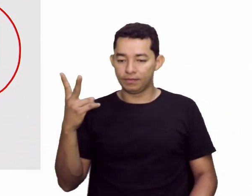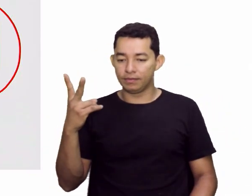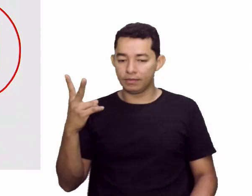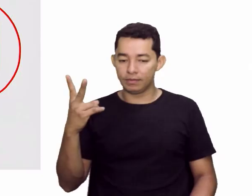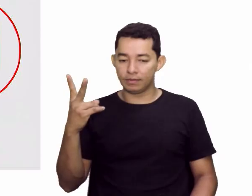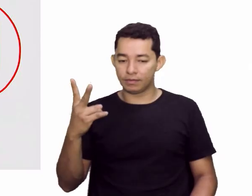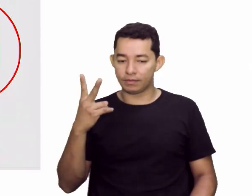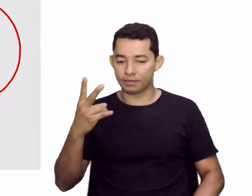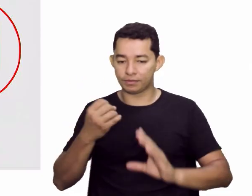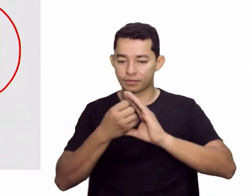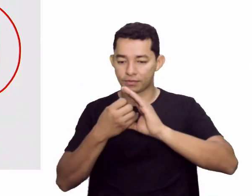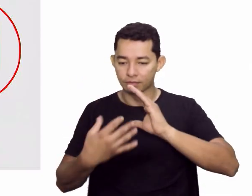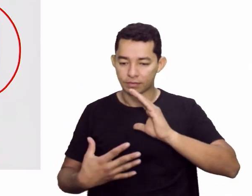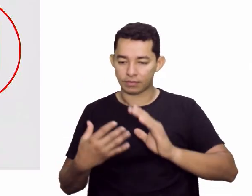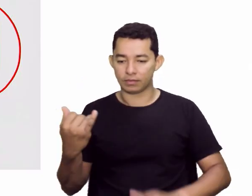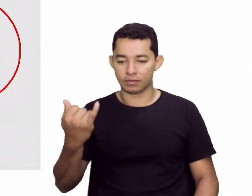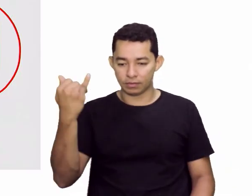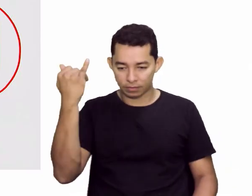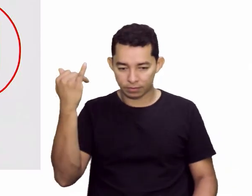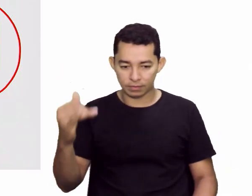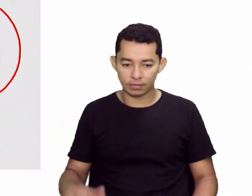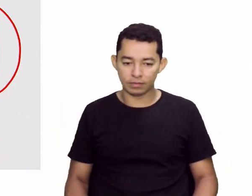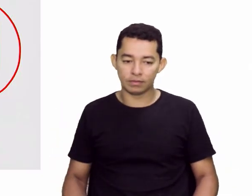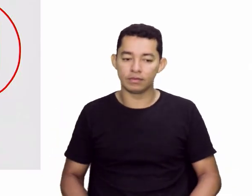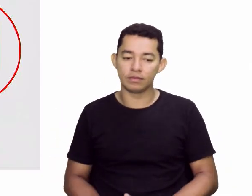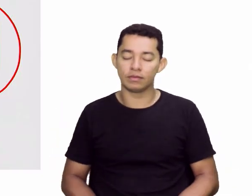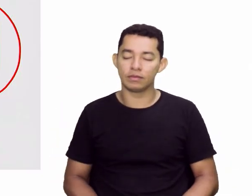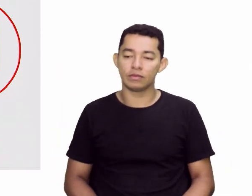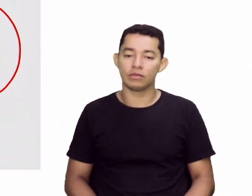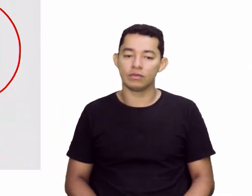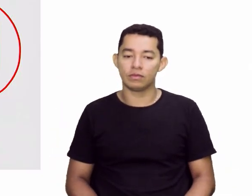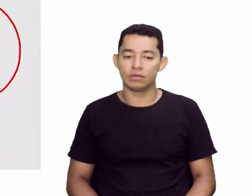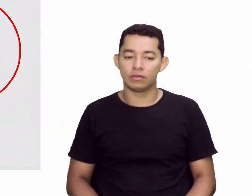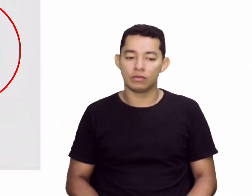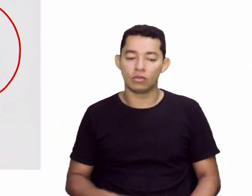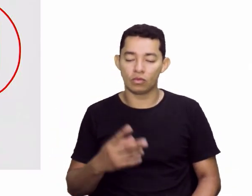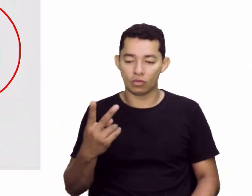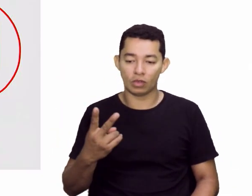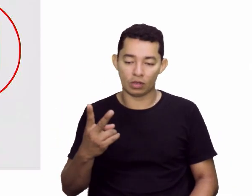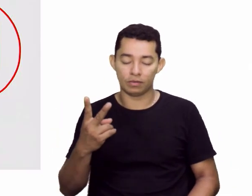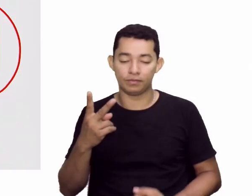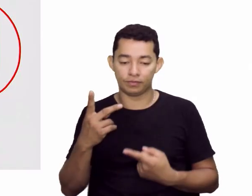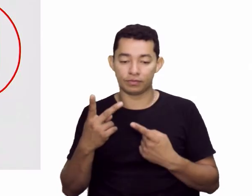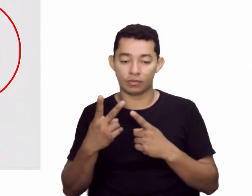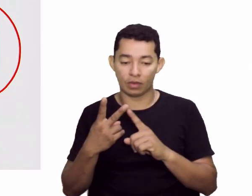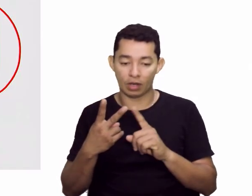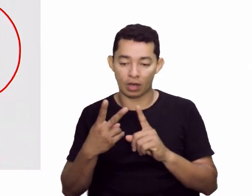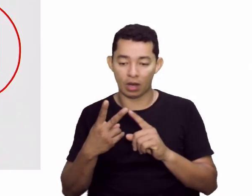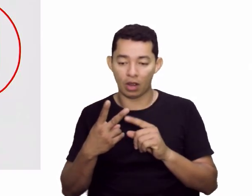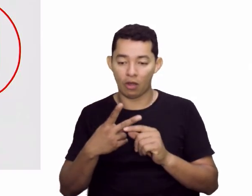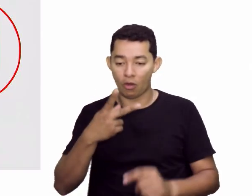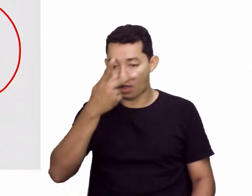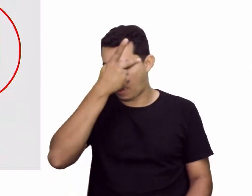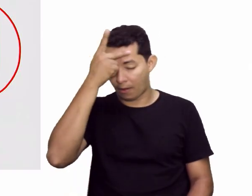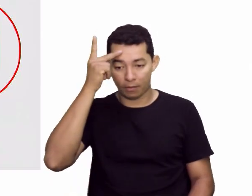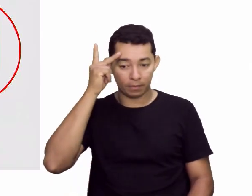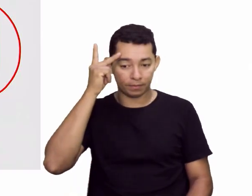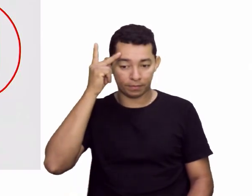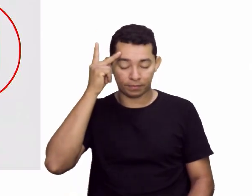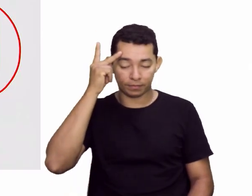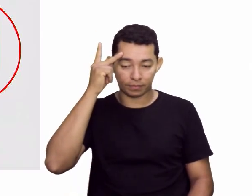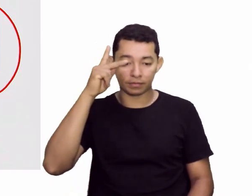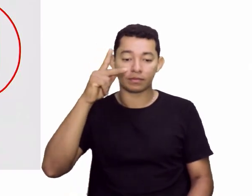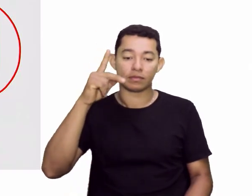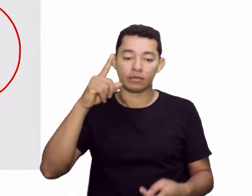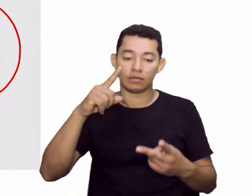elementos essenciais do teatro. A presença do ator, ou da atriz, ou de ambos,